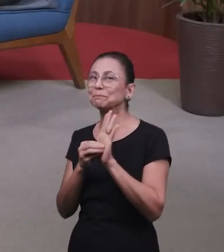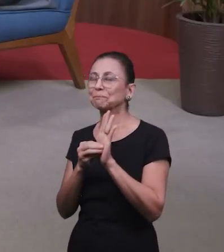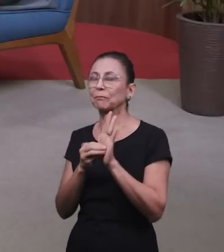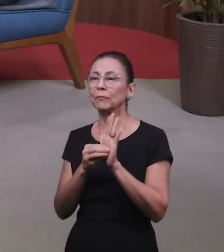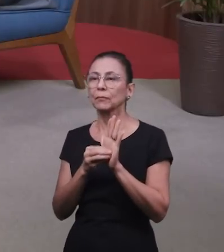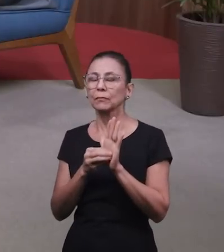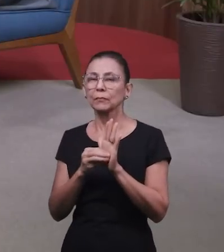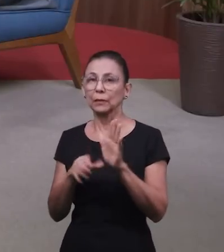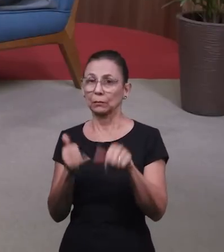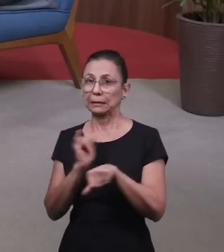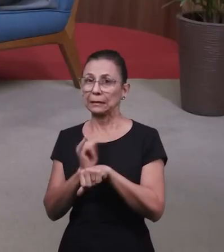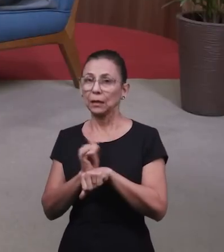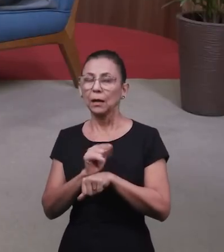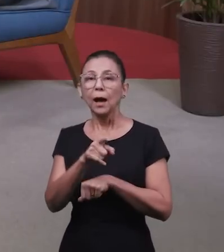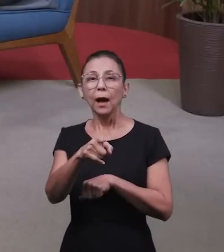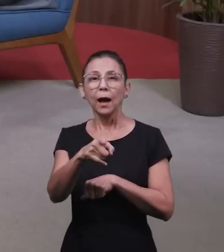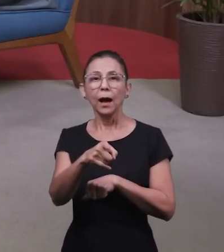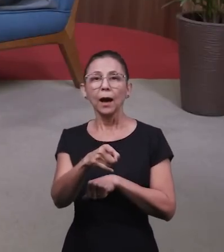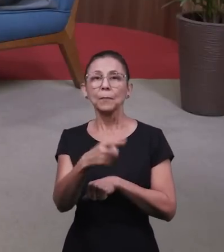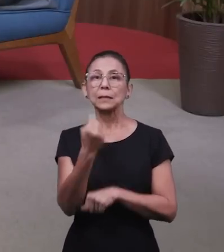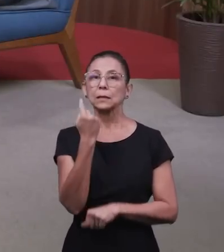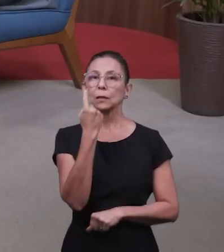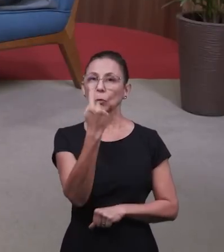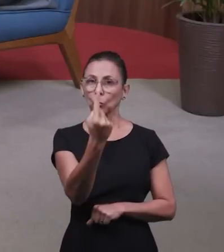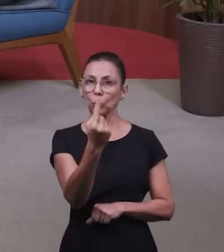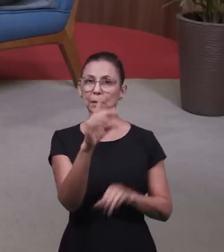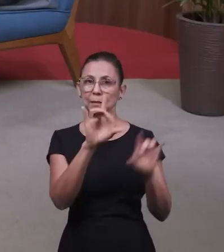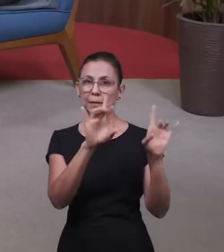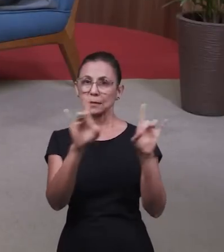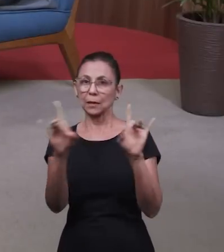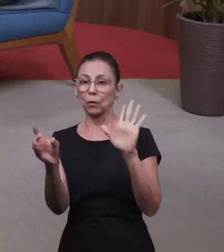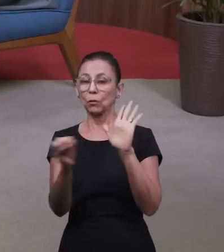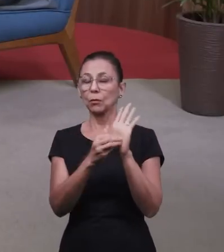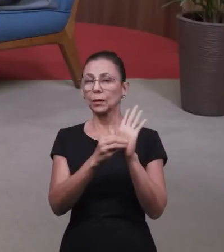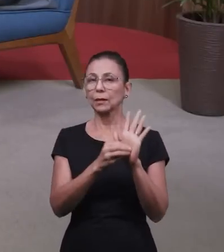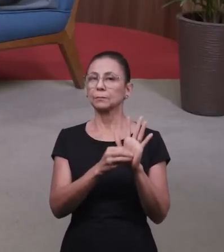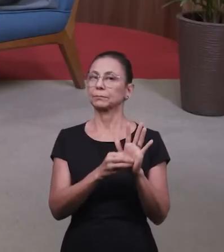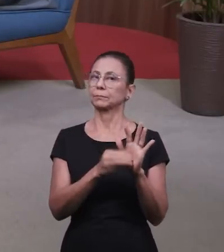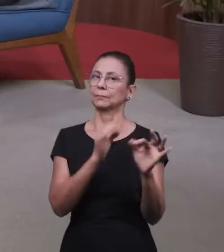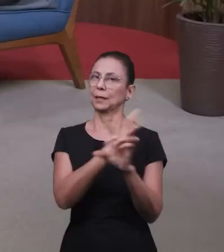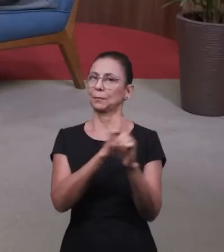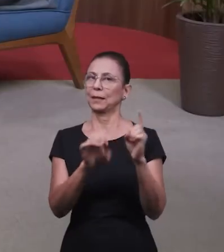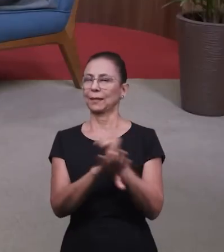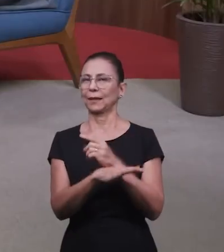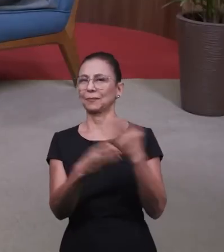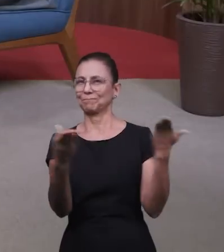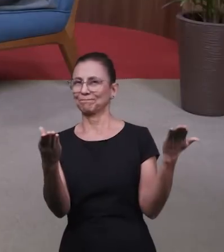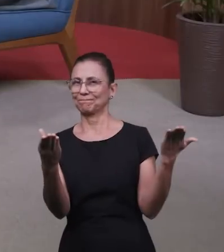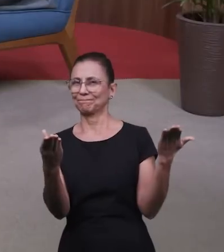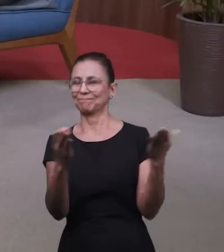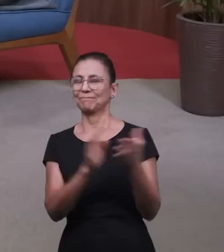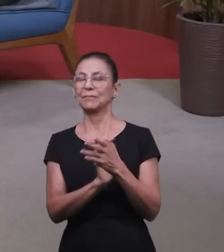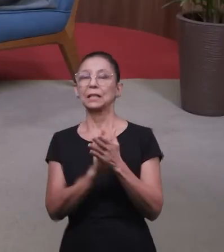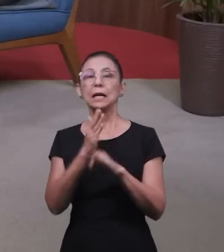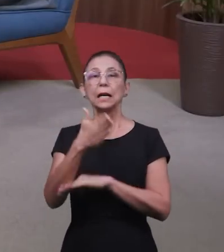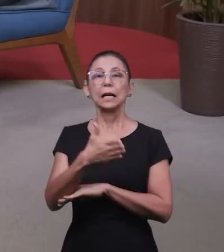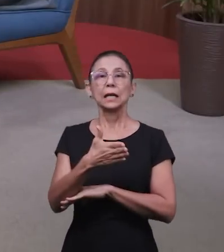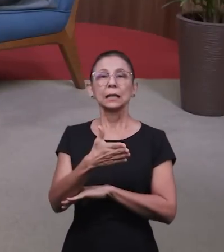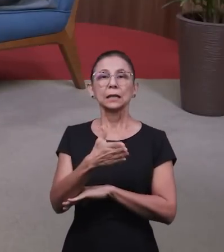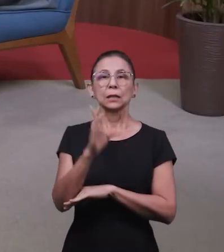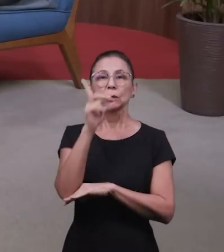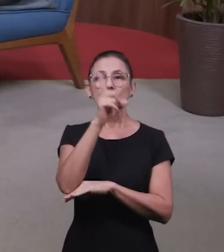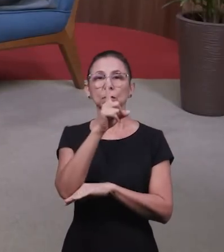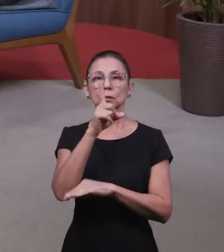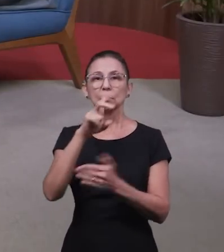nosso canal. Mas eu quero chamar a atenção para um conteúdo em especial. É a Escola Bíblica Dominical. Vai ao ar todos os